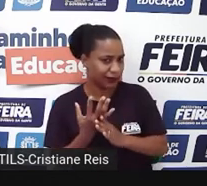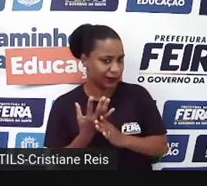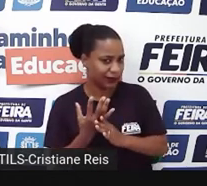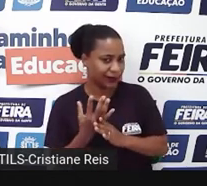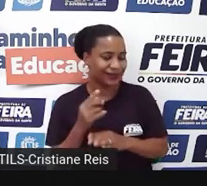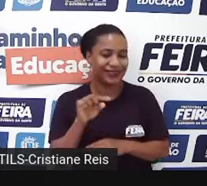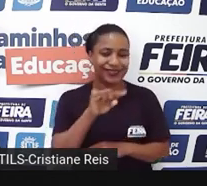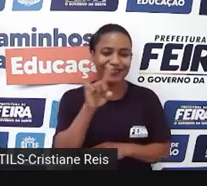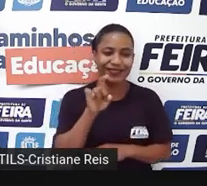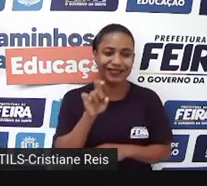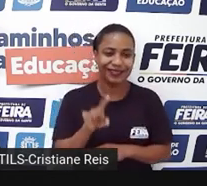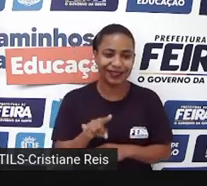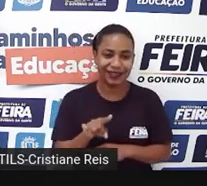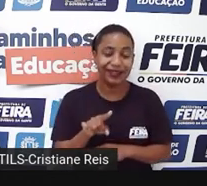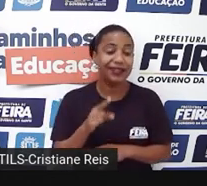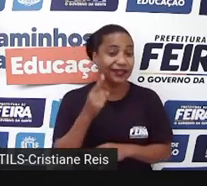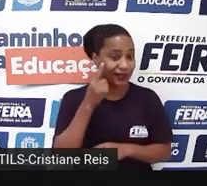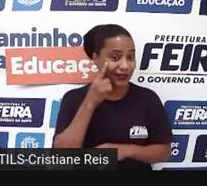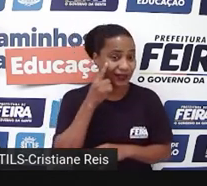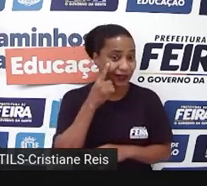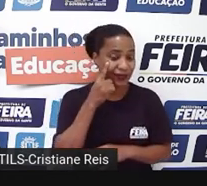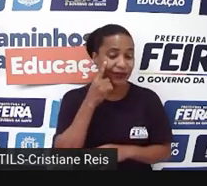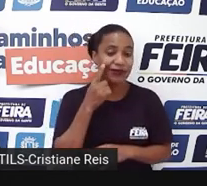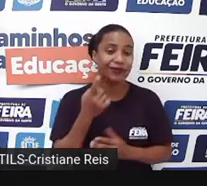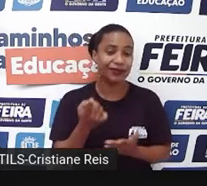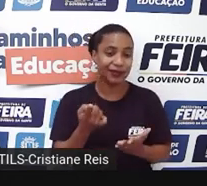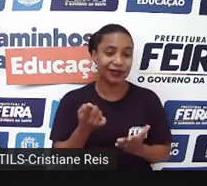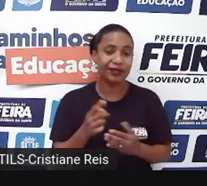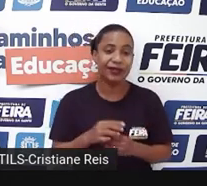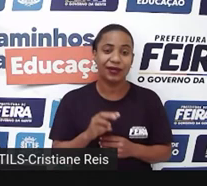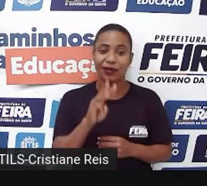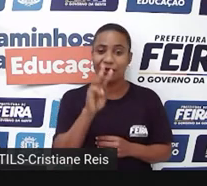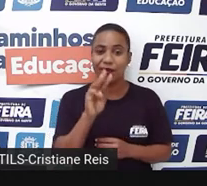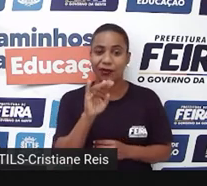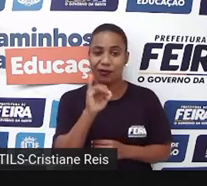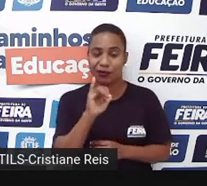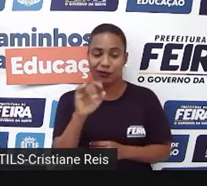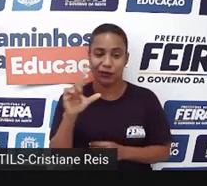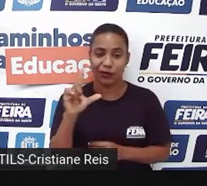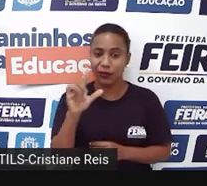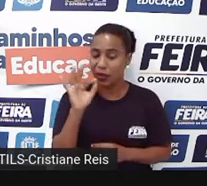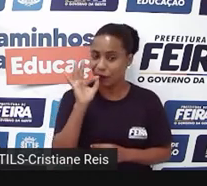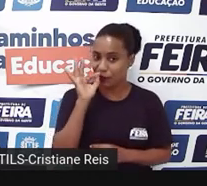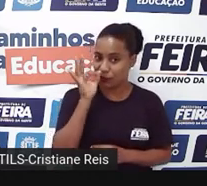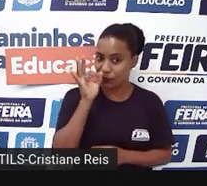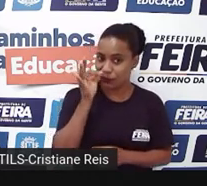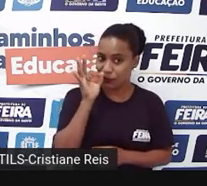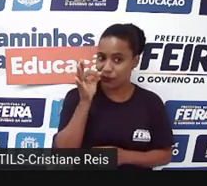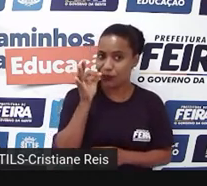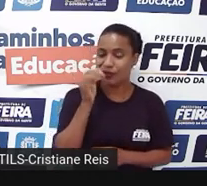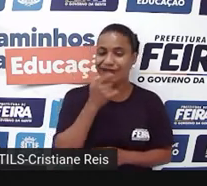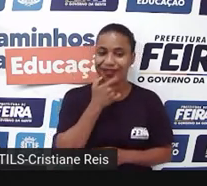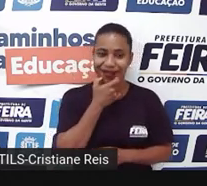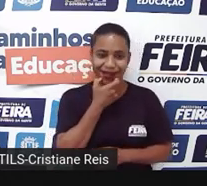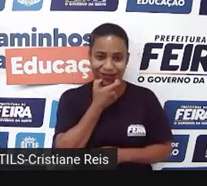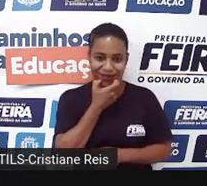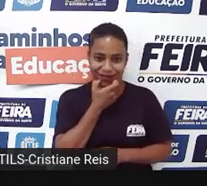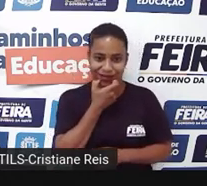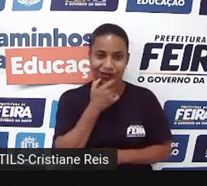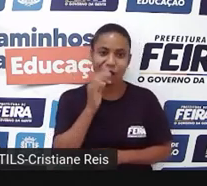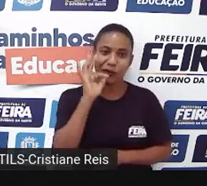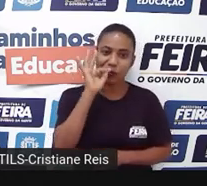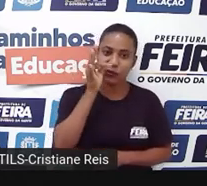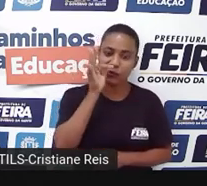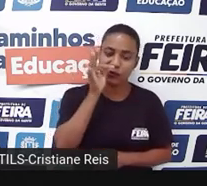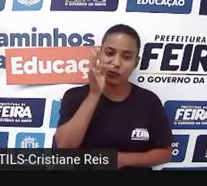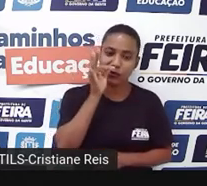2023? Ok, students, ficou claro para vocês? Então, o will, marca de futuro do inglês, ok? Esse futuro que